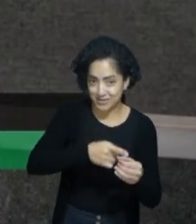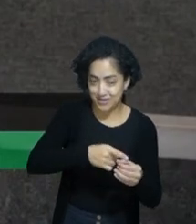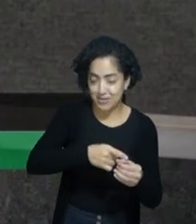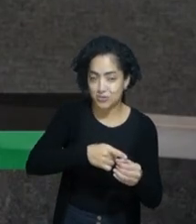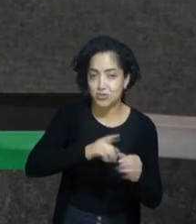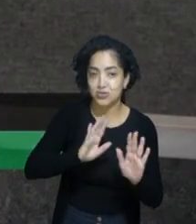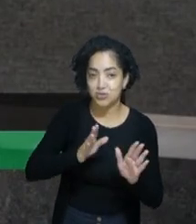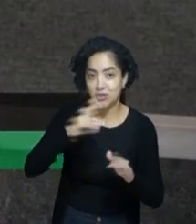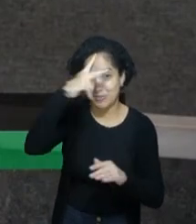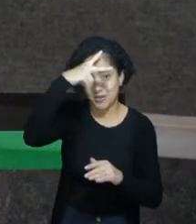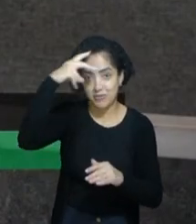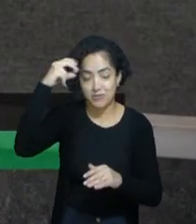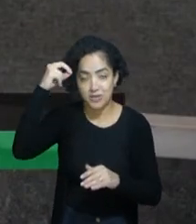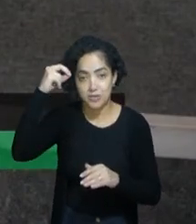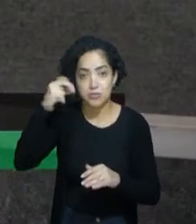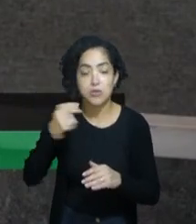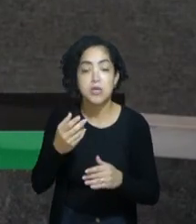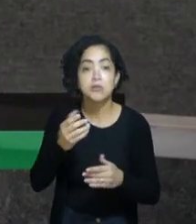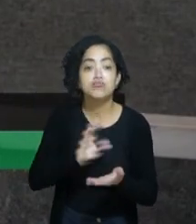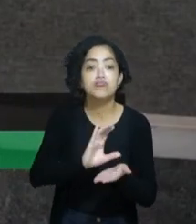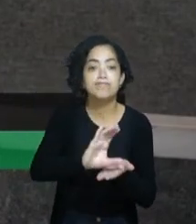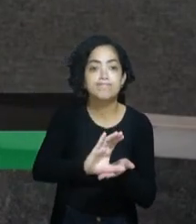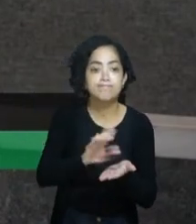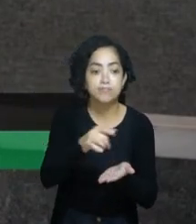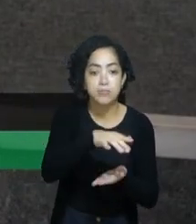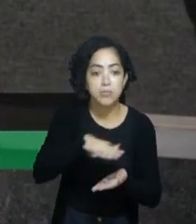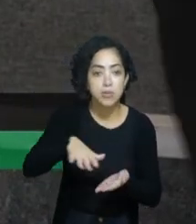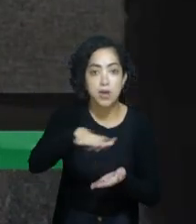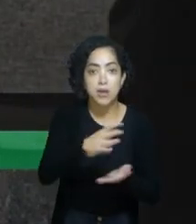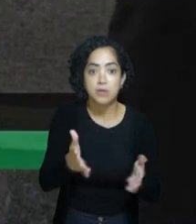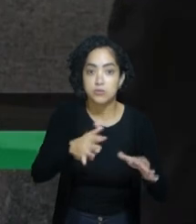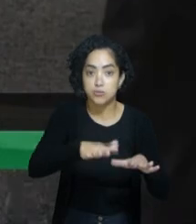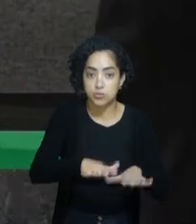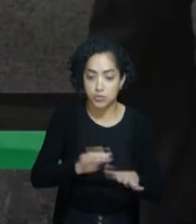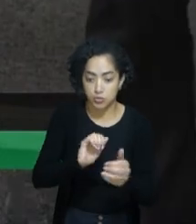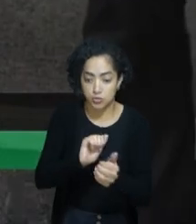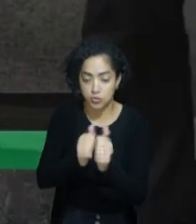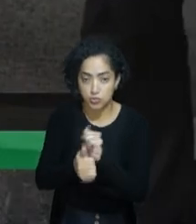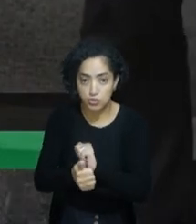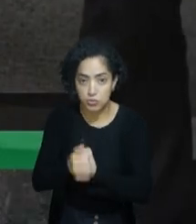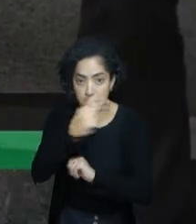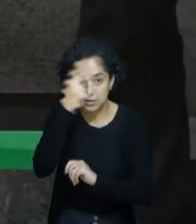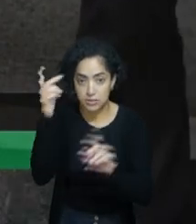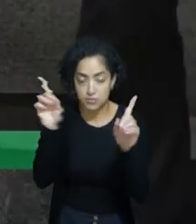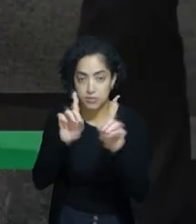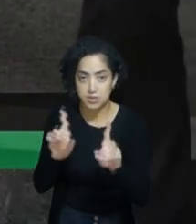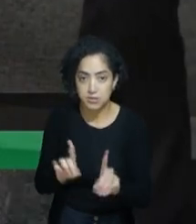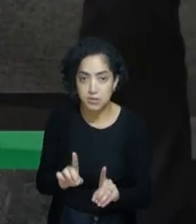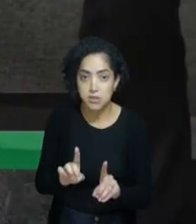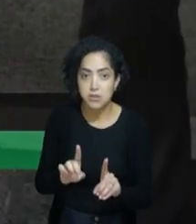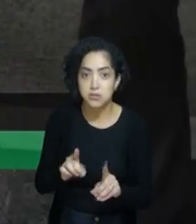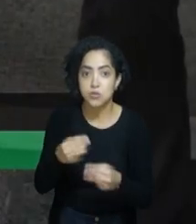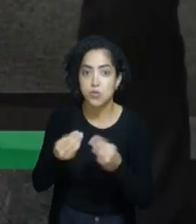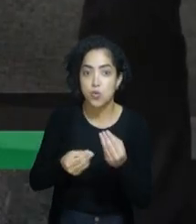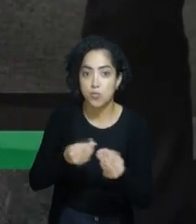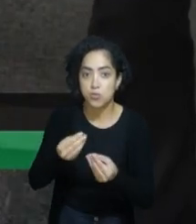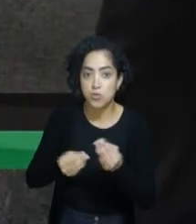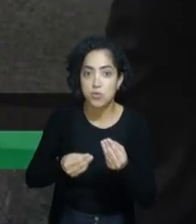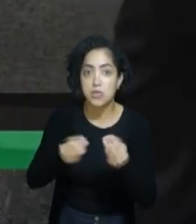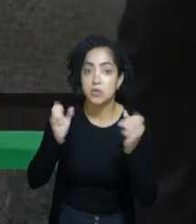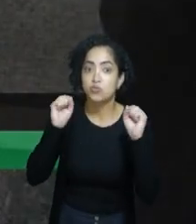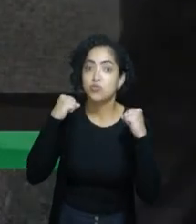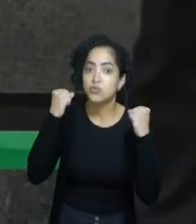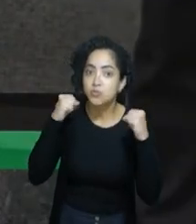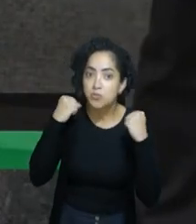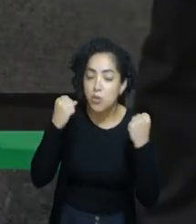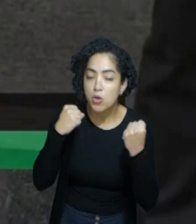investimos muito em relação a à inclusão dos atletas a inclusão das pessoas através do Esporte e posso aqui dar um testemunho